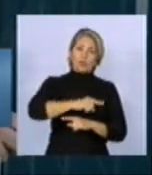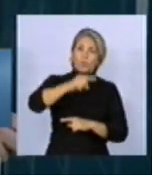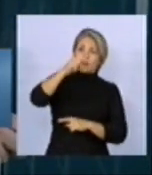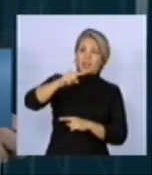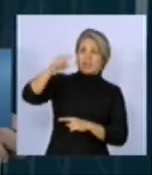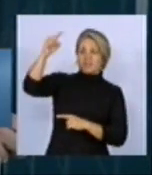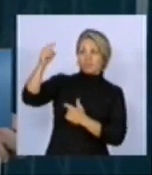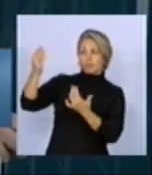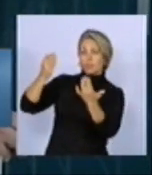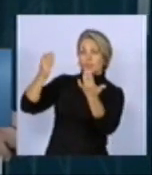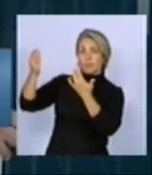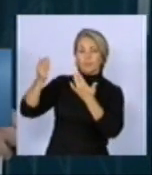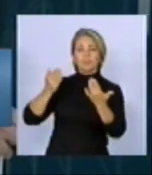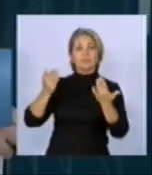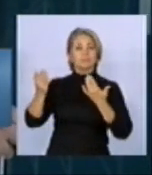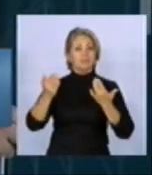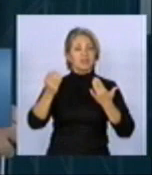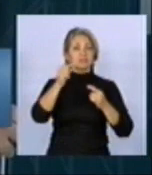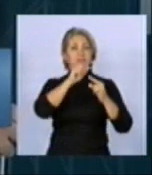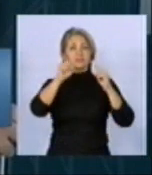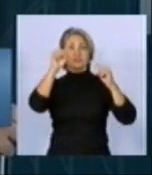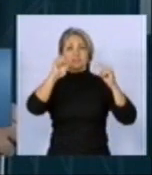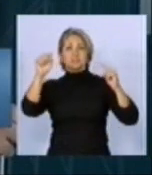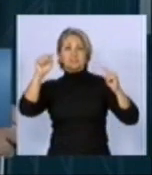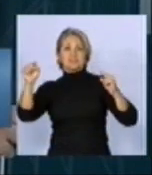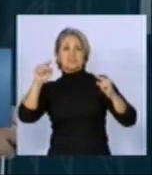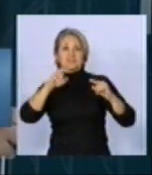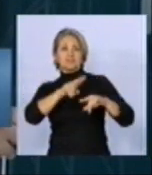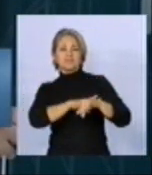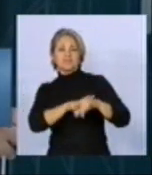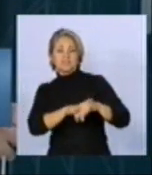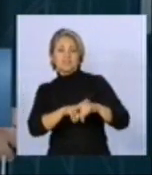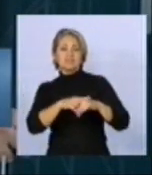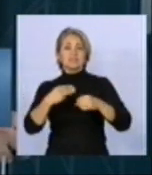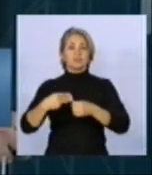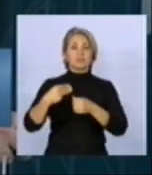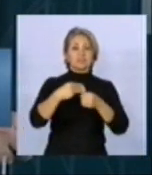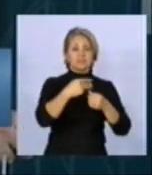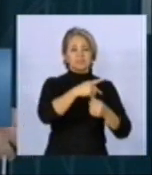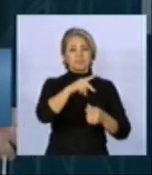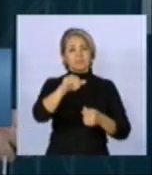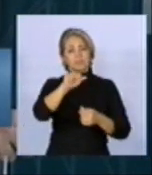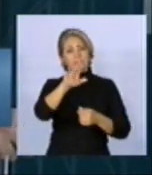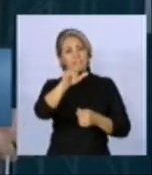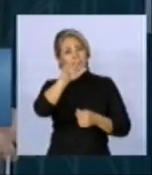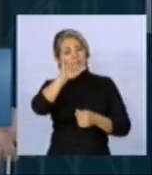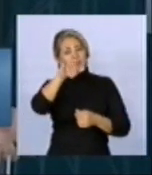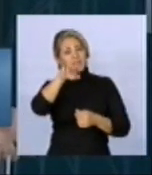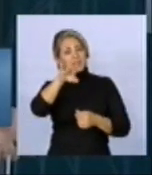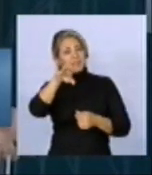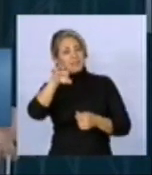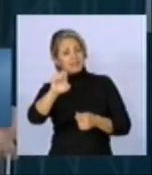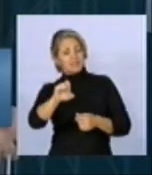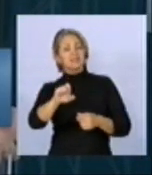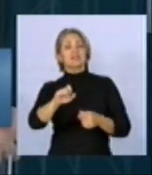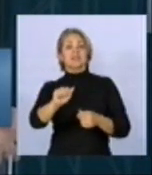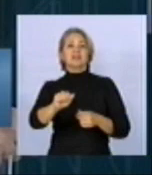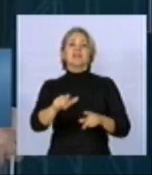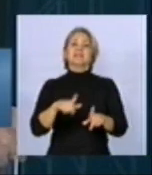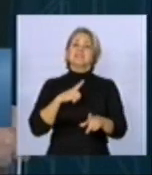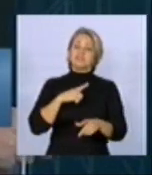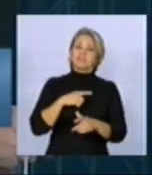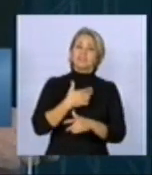compara então no no risquinho aqui verde o município de Paulinia que tinha então 26 por da